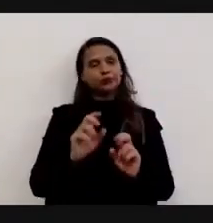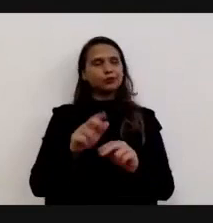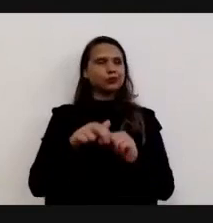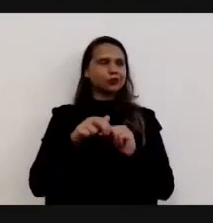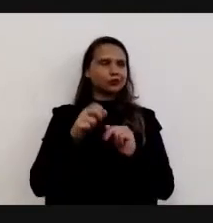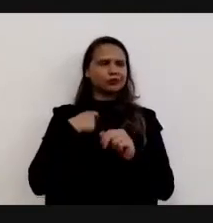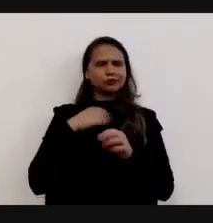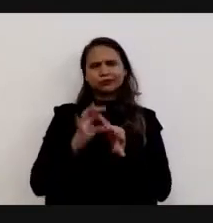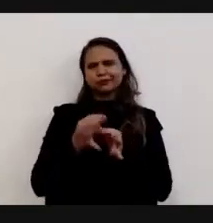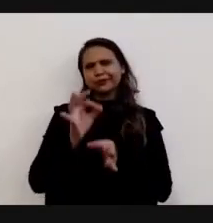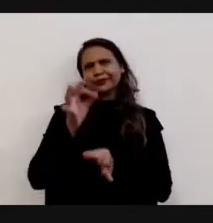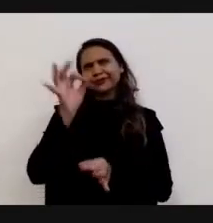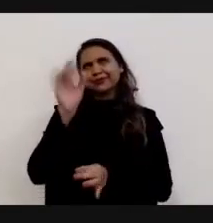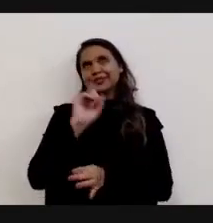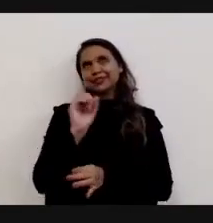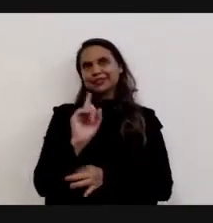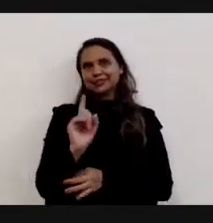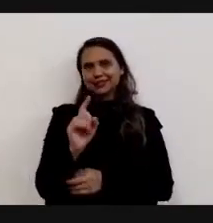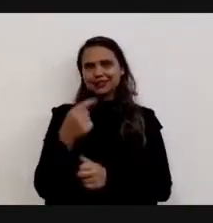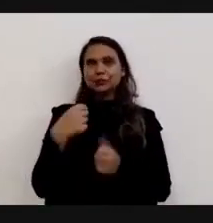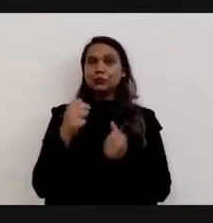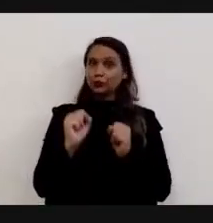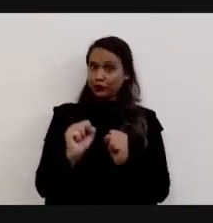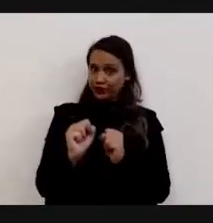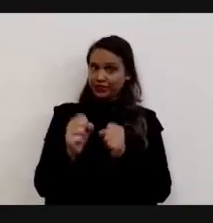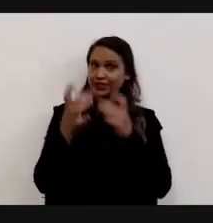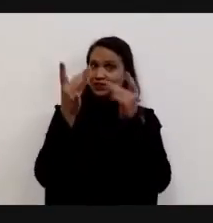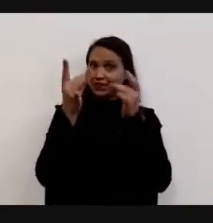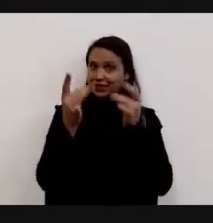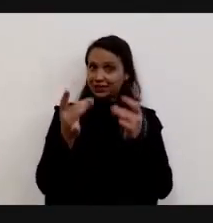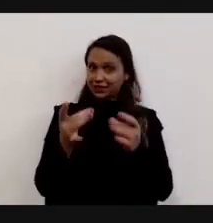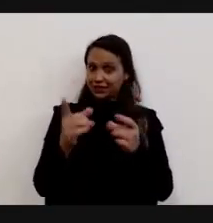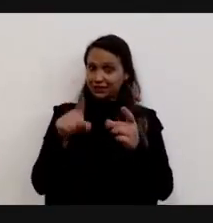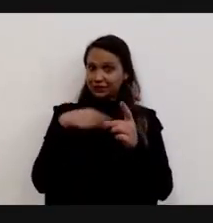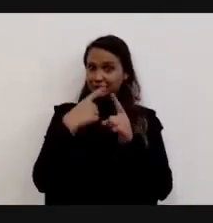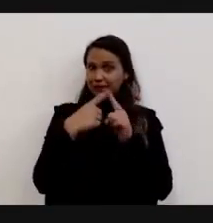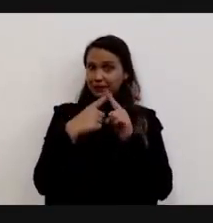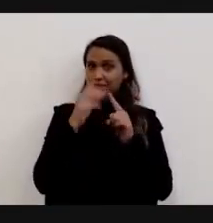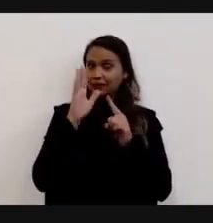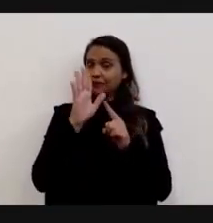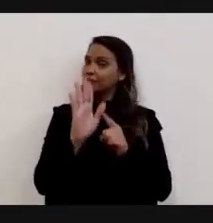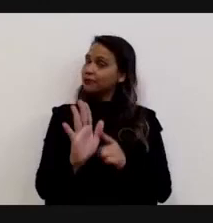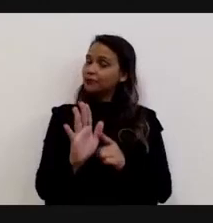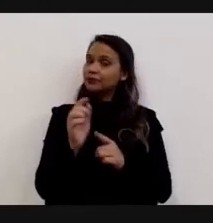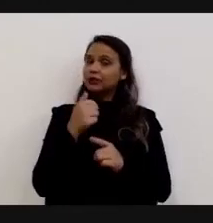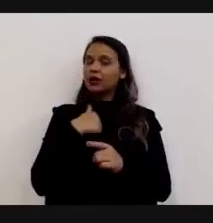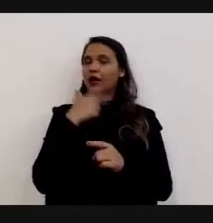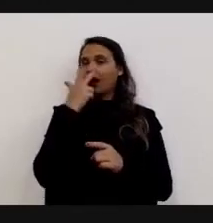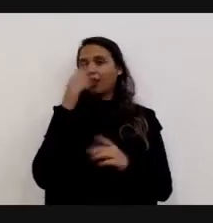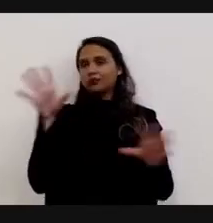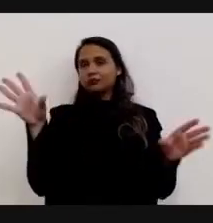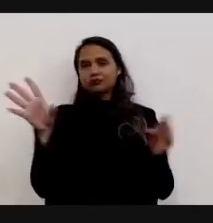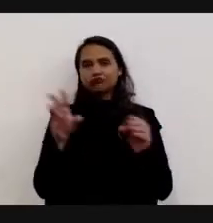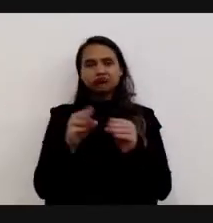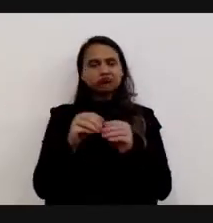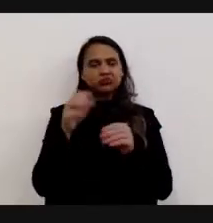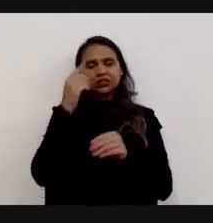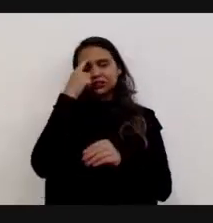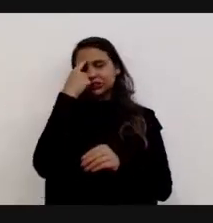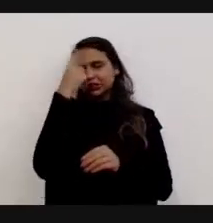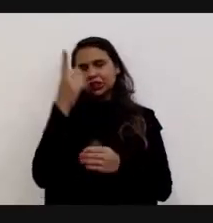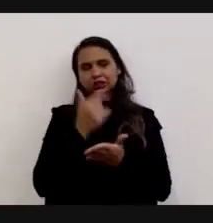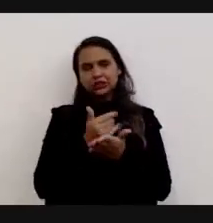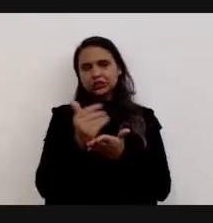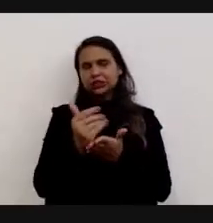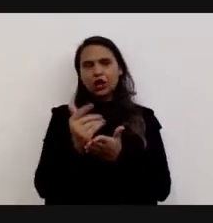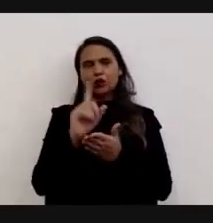professor. Eu não vou me alongar mais, a gente poderia especificar mais sobre as salas de situação, a formação, mas eu acho que, em tese, essa é a ideia inicial, o resto